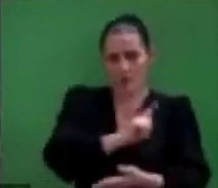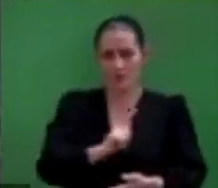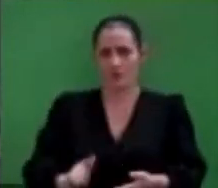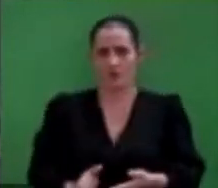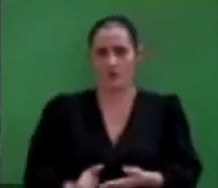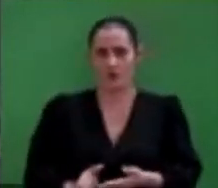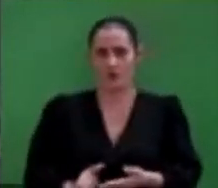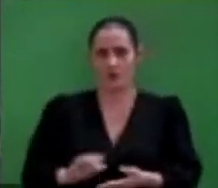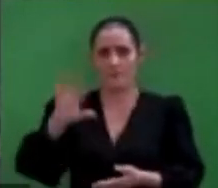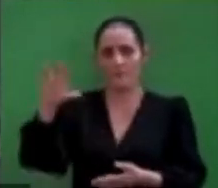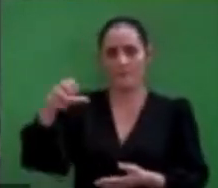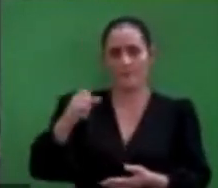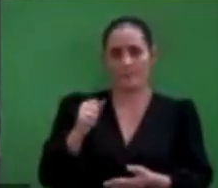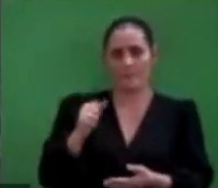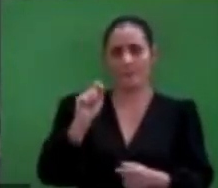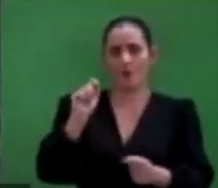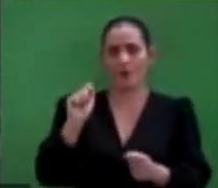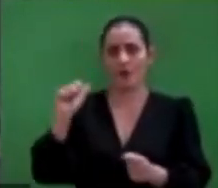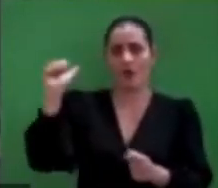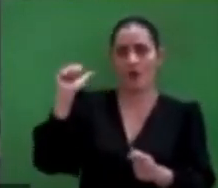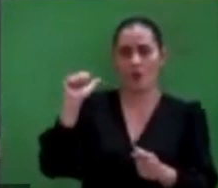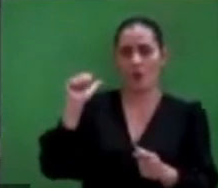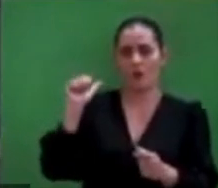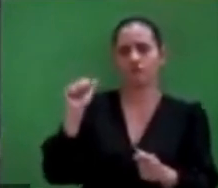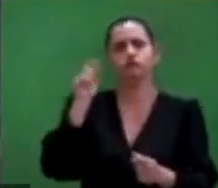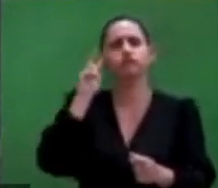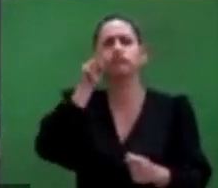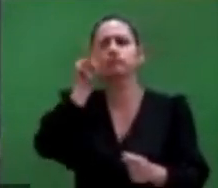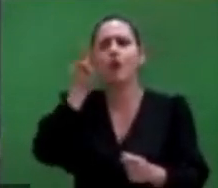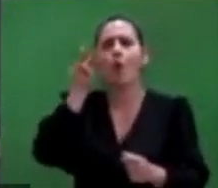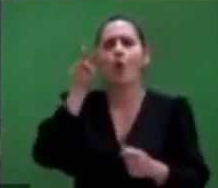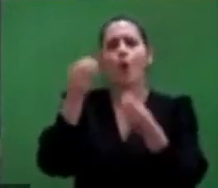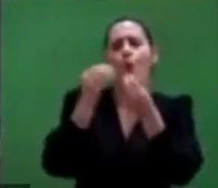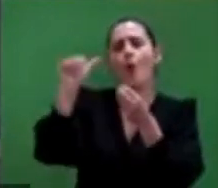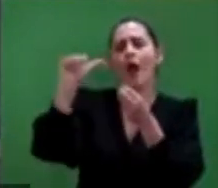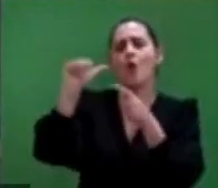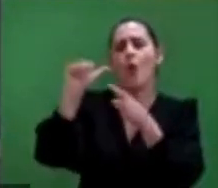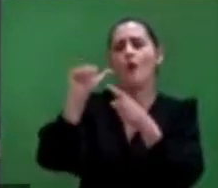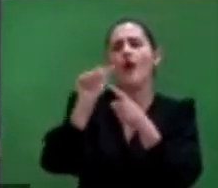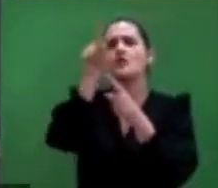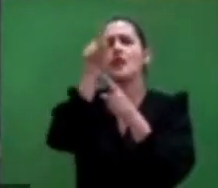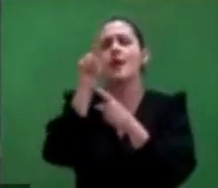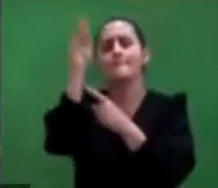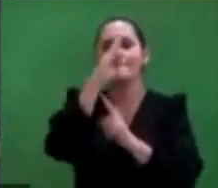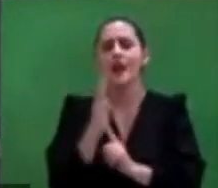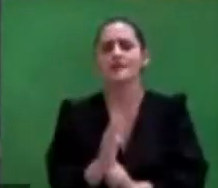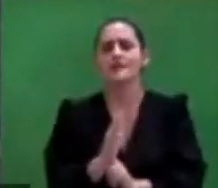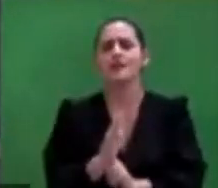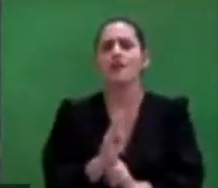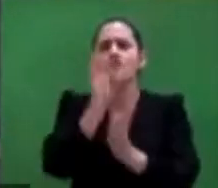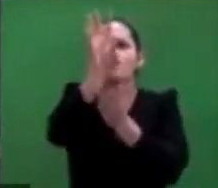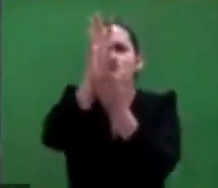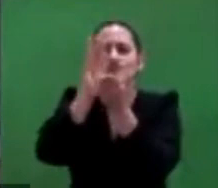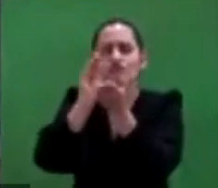ele pegava carona dos registros de preço de fora. Pegou uma carona lá de Brasília,